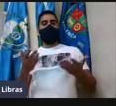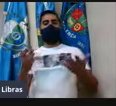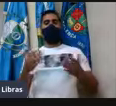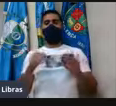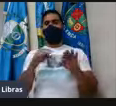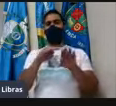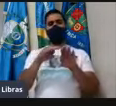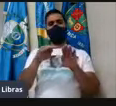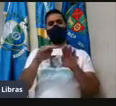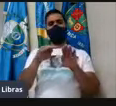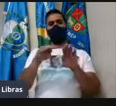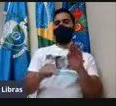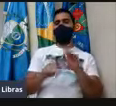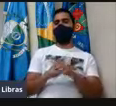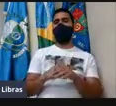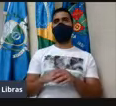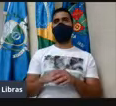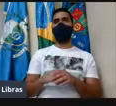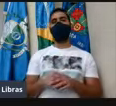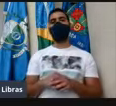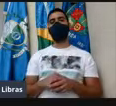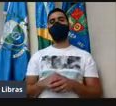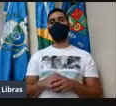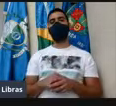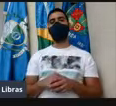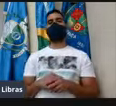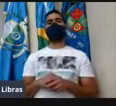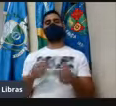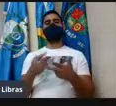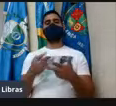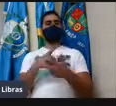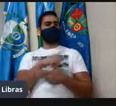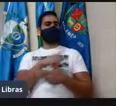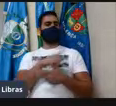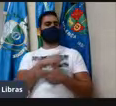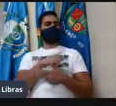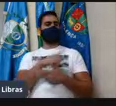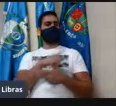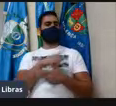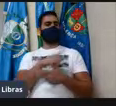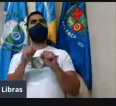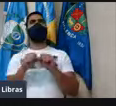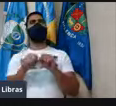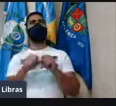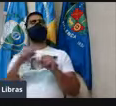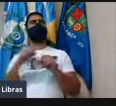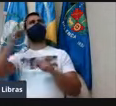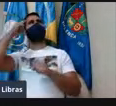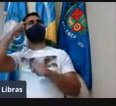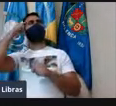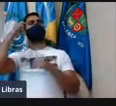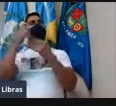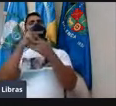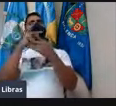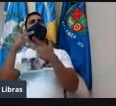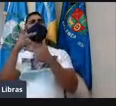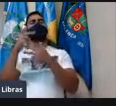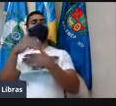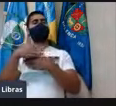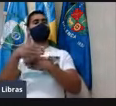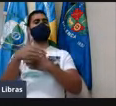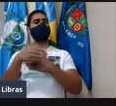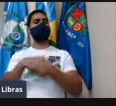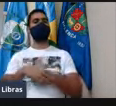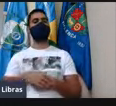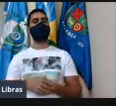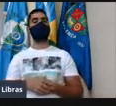nível muito baixo de gestão e governança para que a gente possa pensar em algo um pouco mais para frente, Juarez.